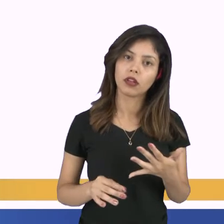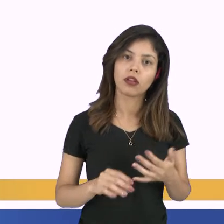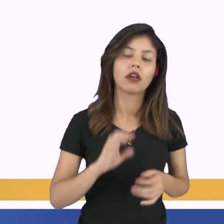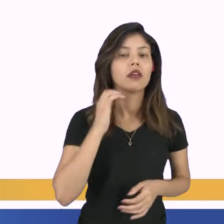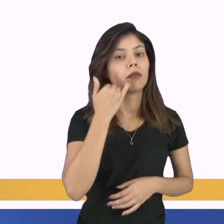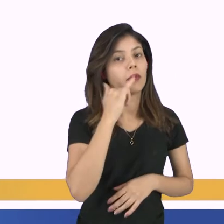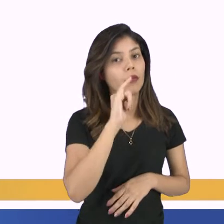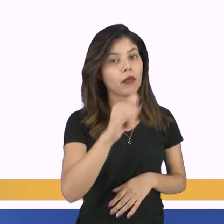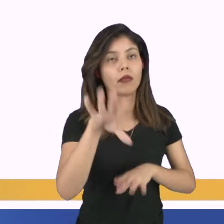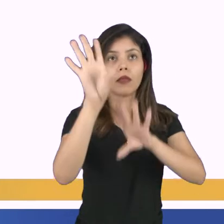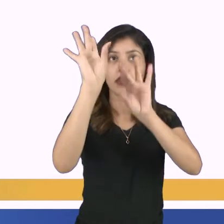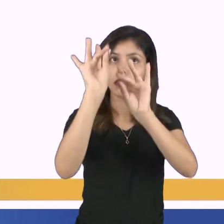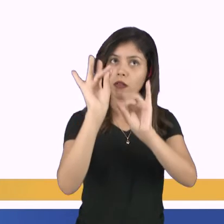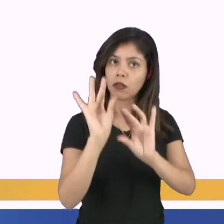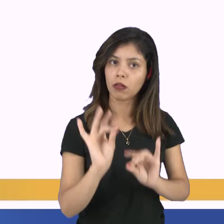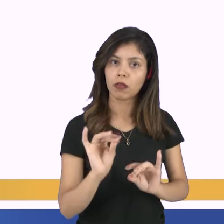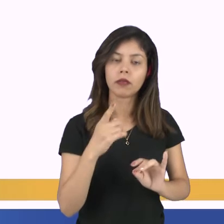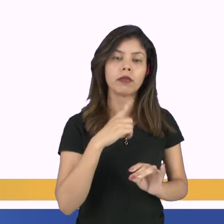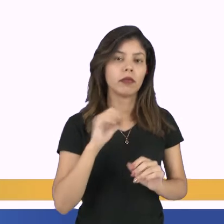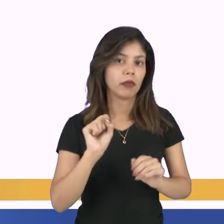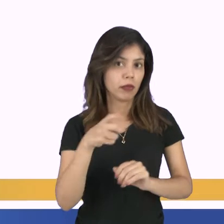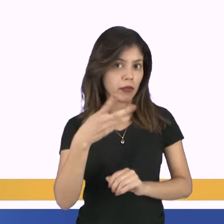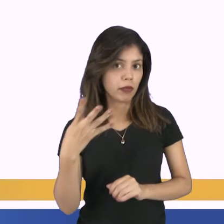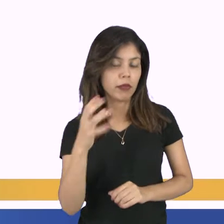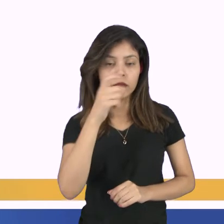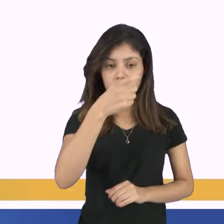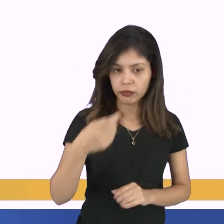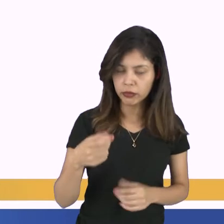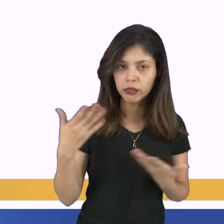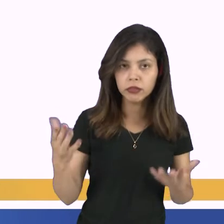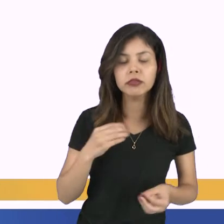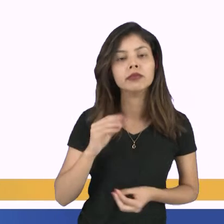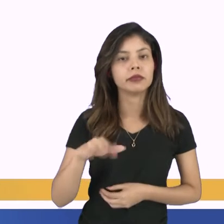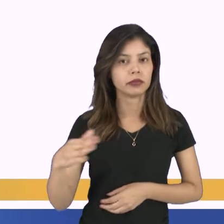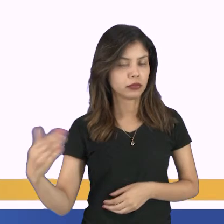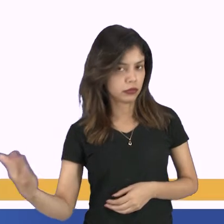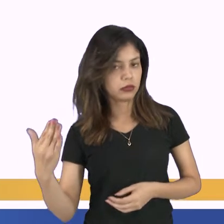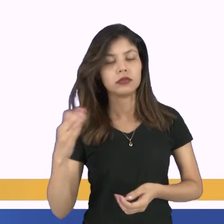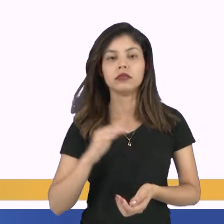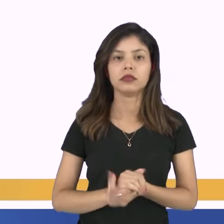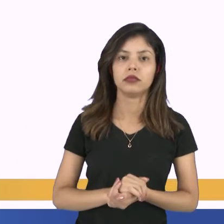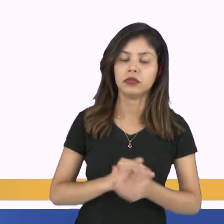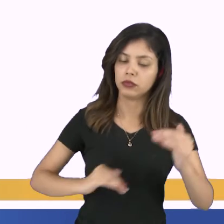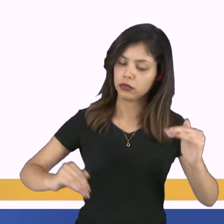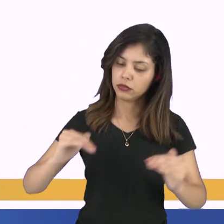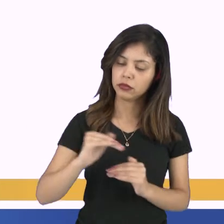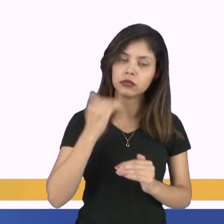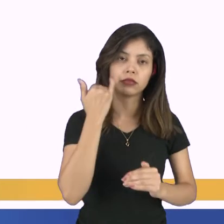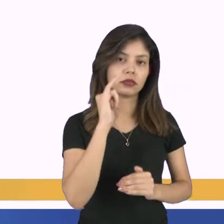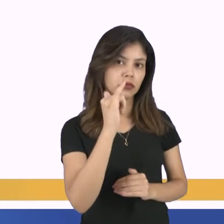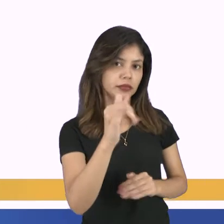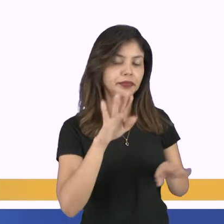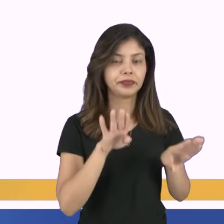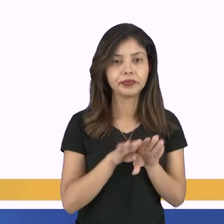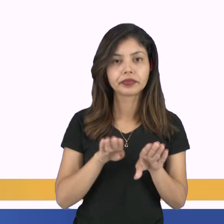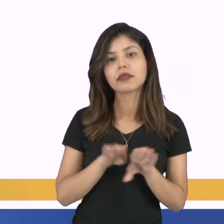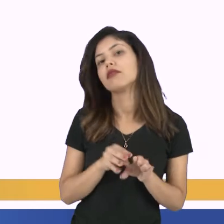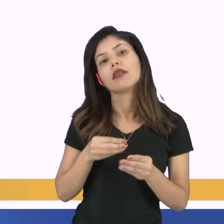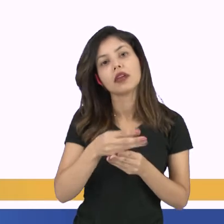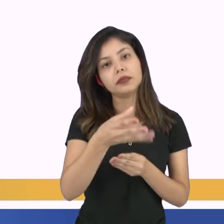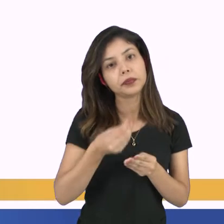eletrônicos e cada nível tem uma quantidade X, tanto de subnível como de quantidade de elétrons. Então, ele fez